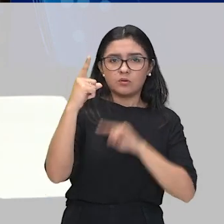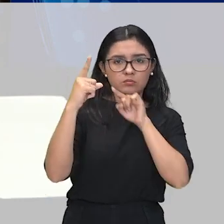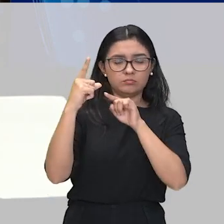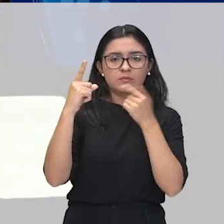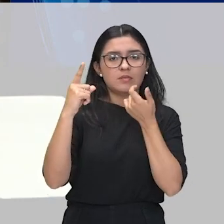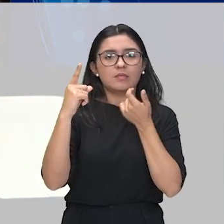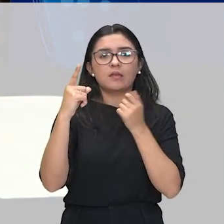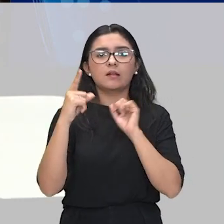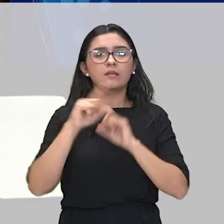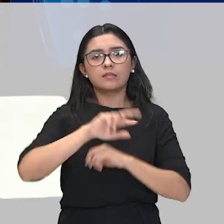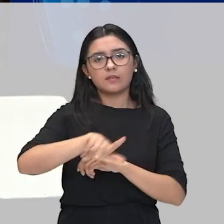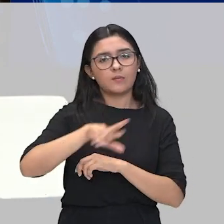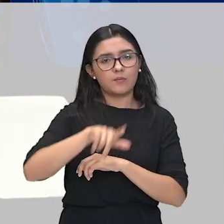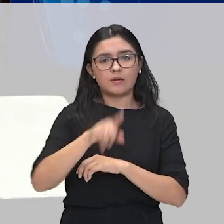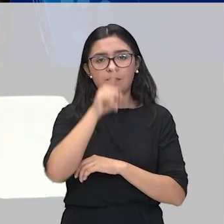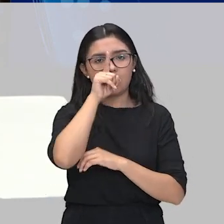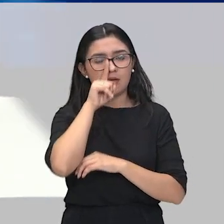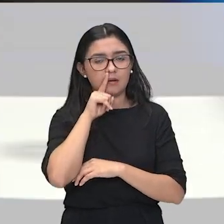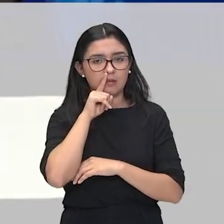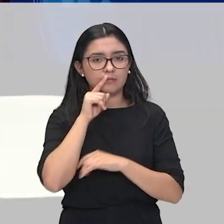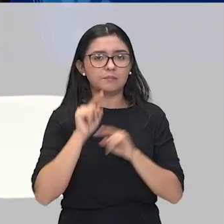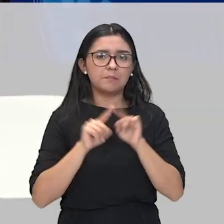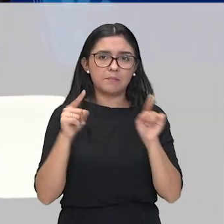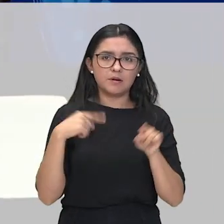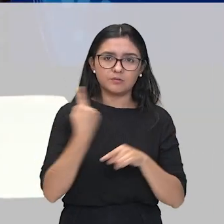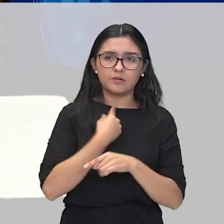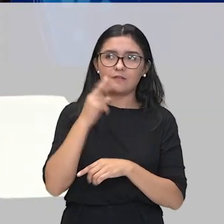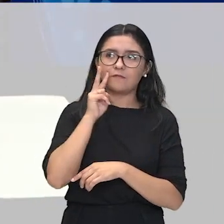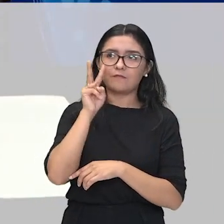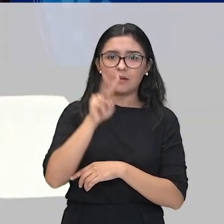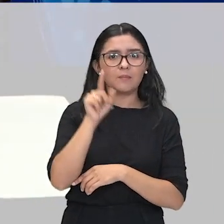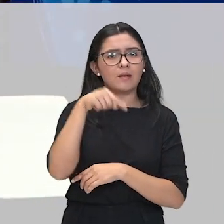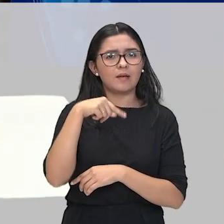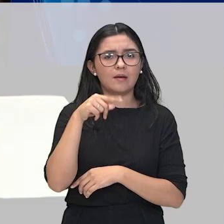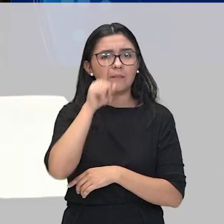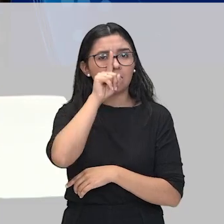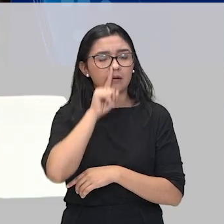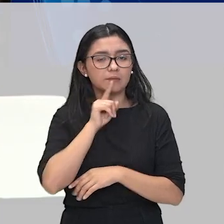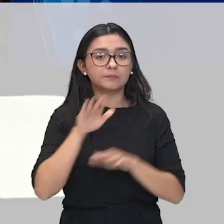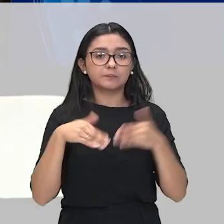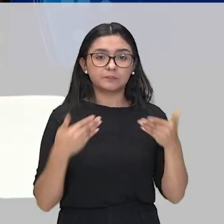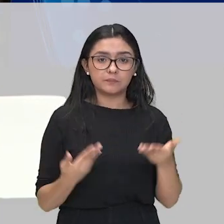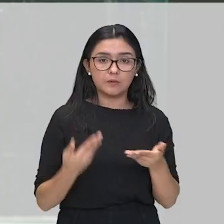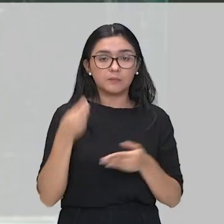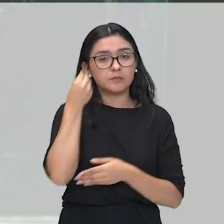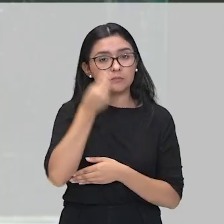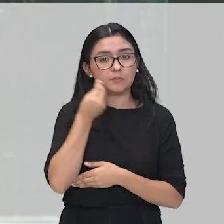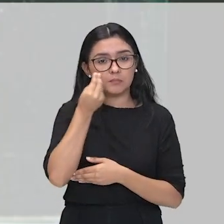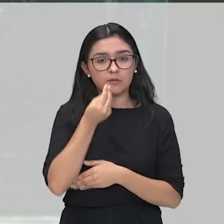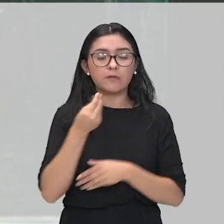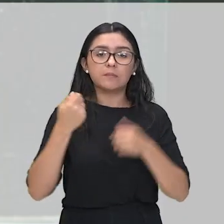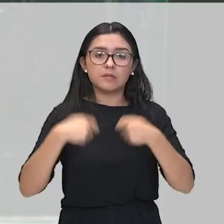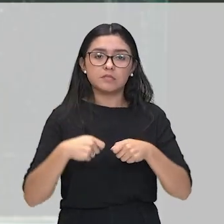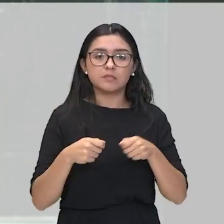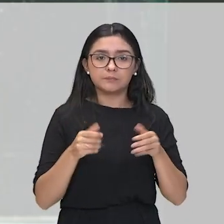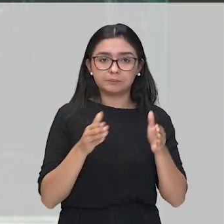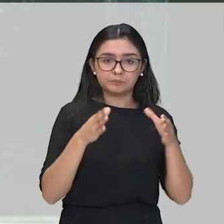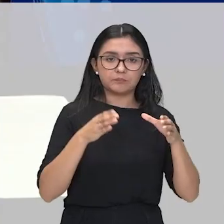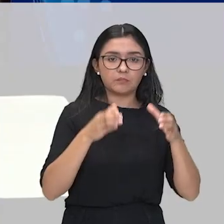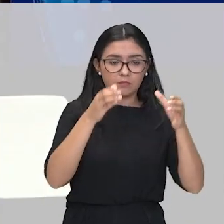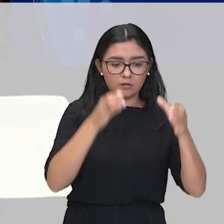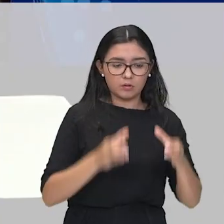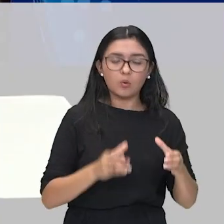mas aparece amarelo para a gente. Vem comigo! Para esse experimento, nós vamos precisar de um aquário com